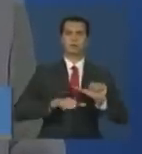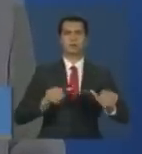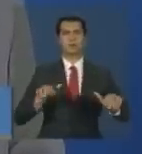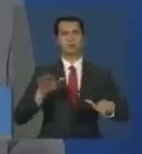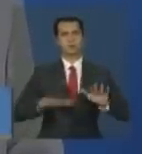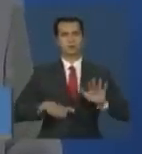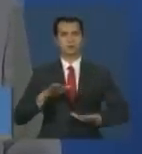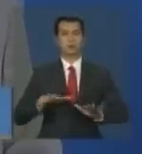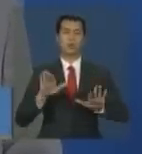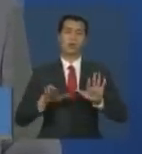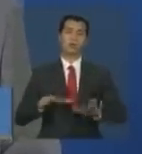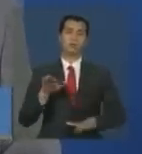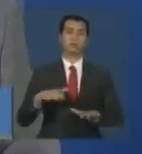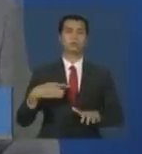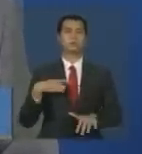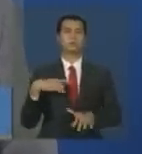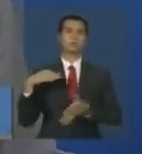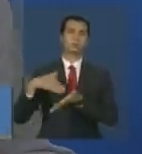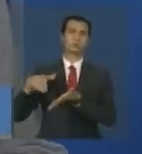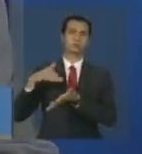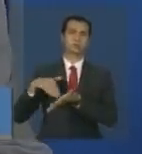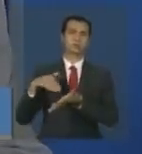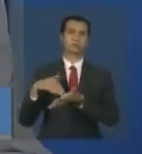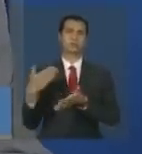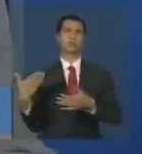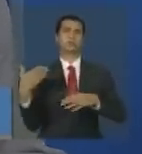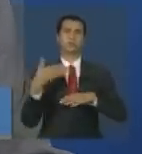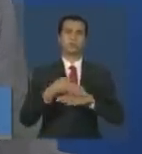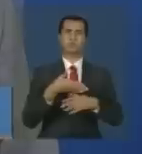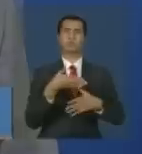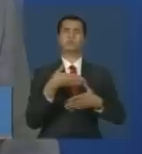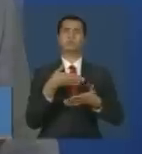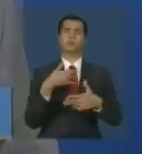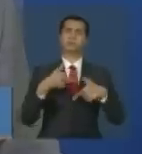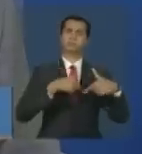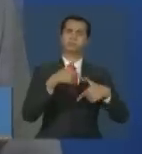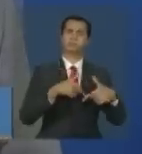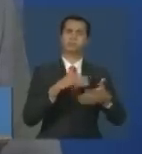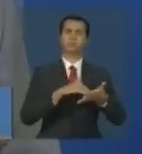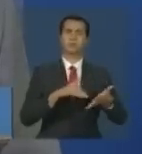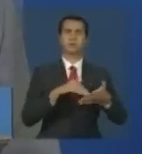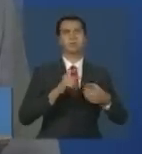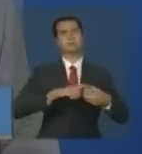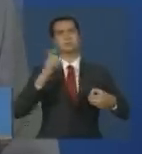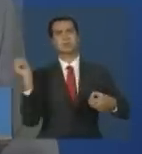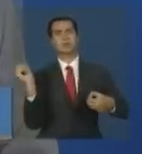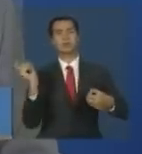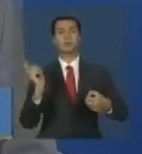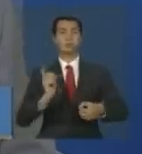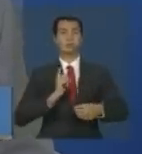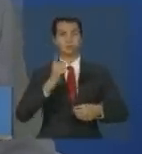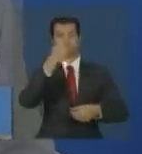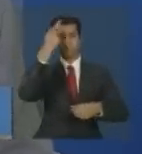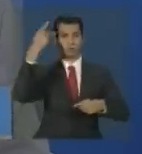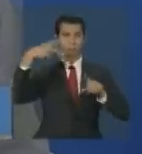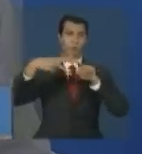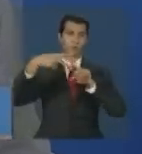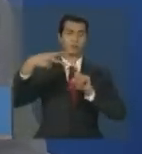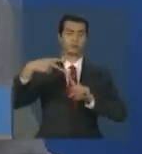secretário entra, fica um determinado período, depois muda. Então, você tendo duas pessoas, você tem um processo